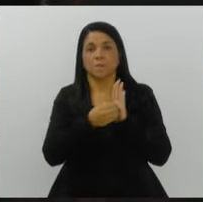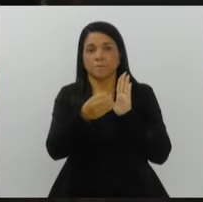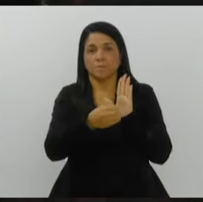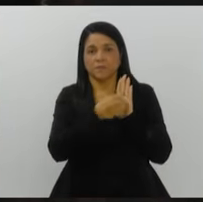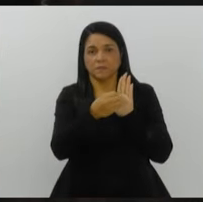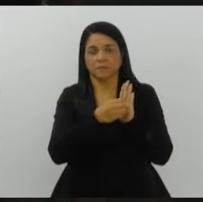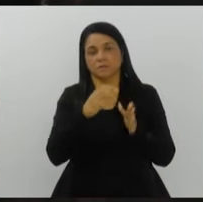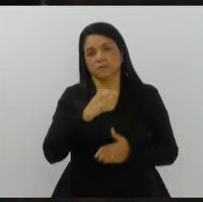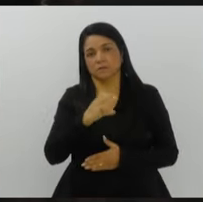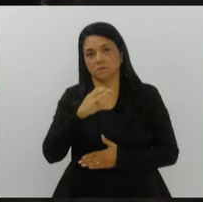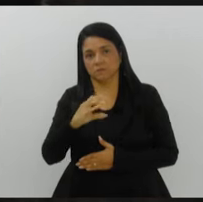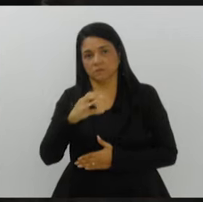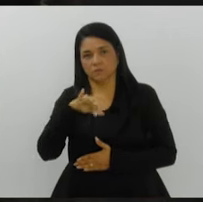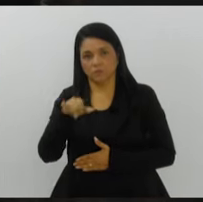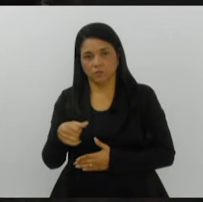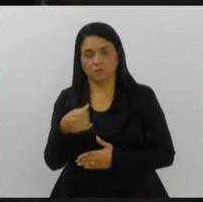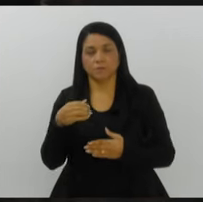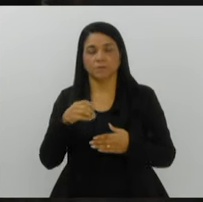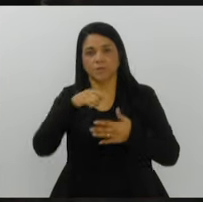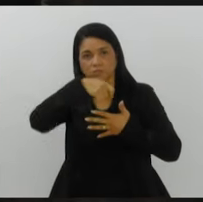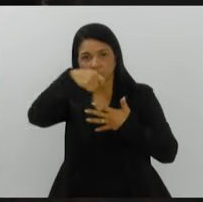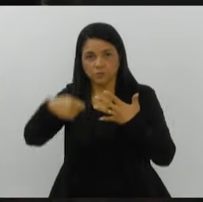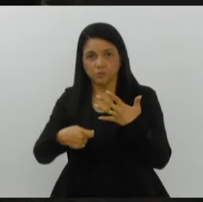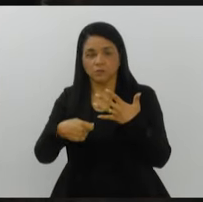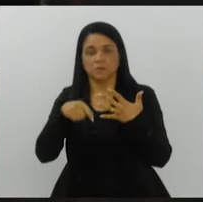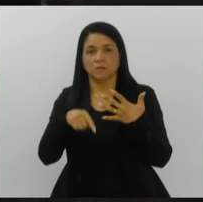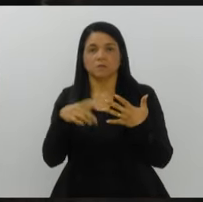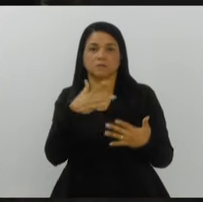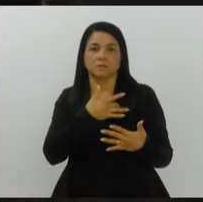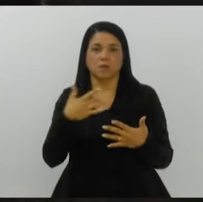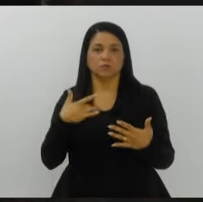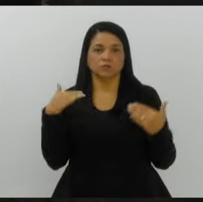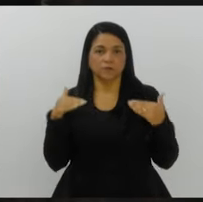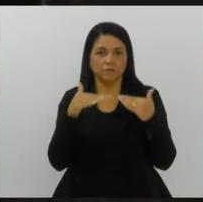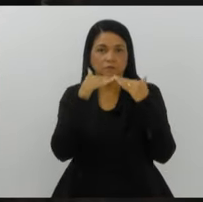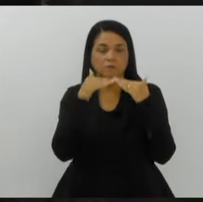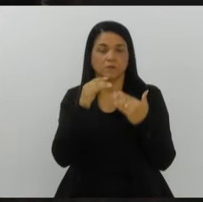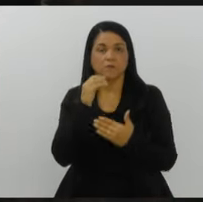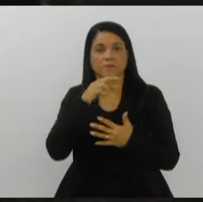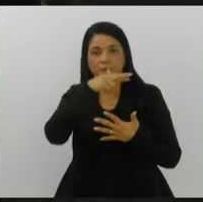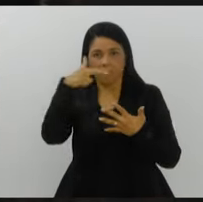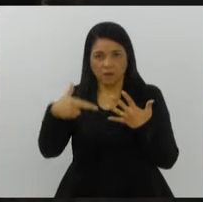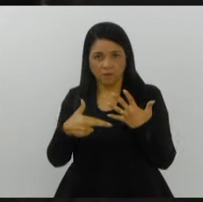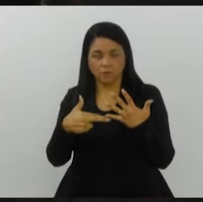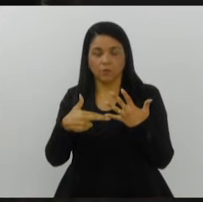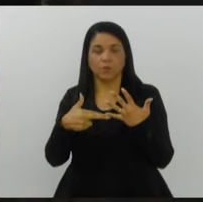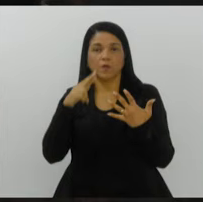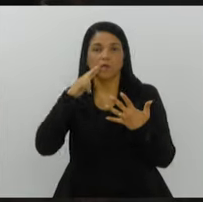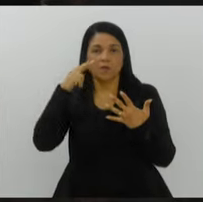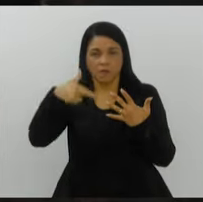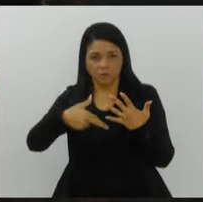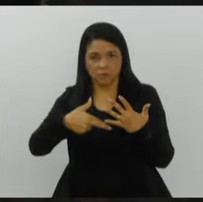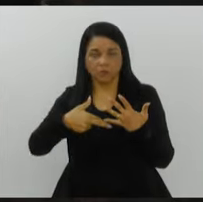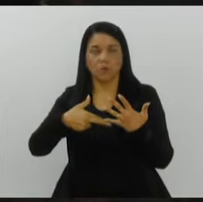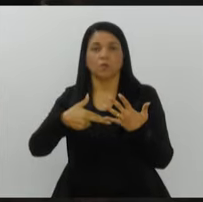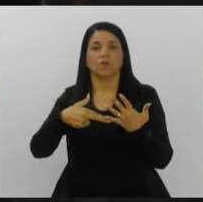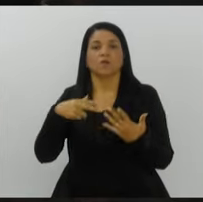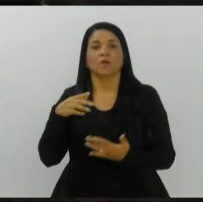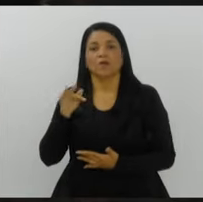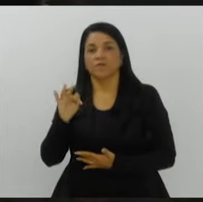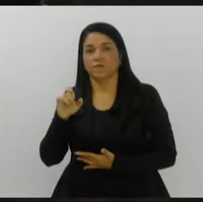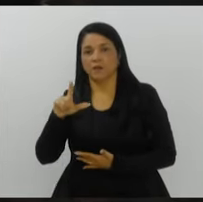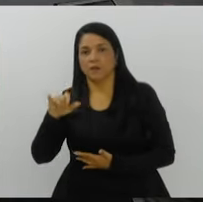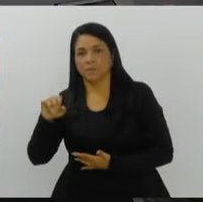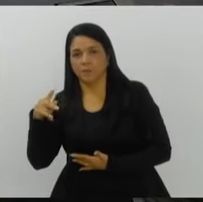de Constituição e Justiça pela juridicidade de saúde favorável. Relator, deputado Felipe Unrabe e Marta Rocha.